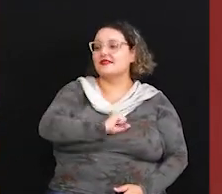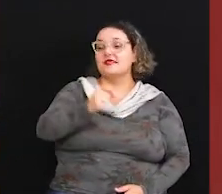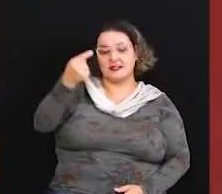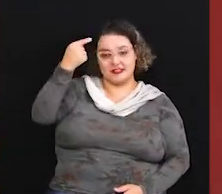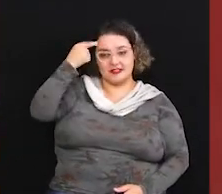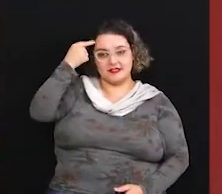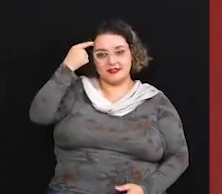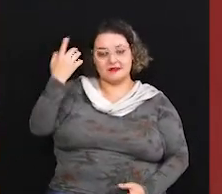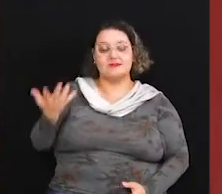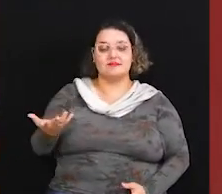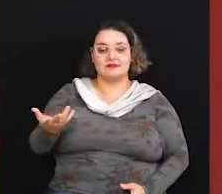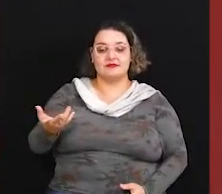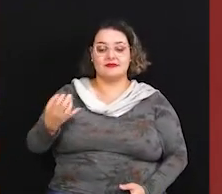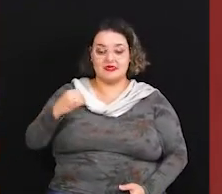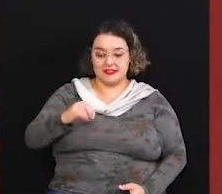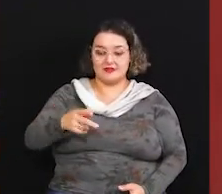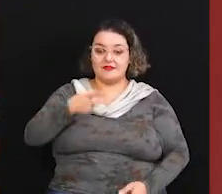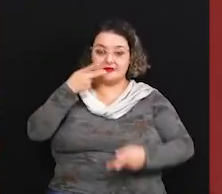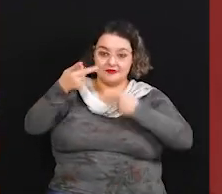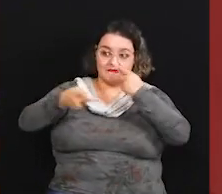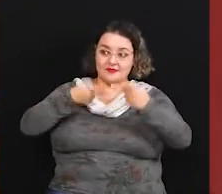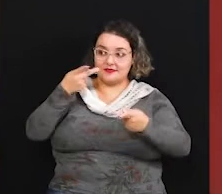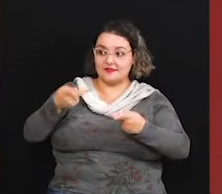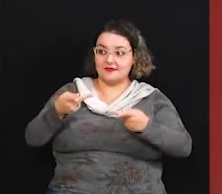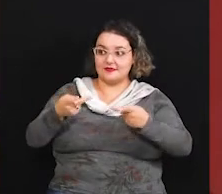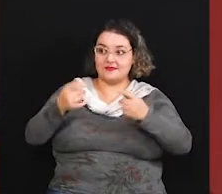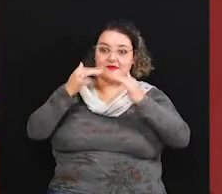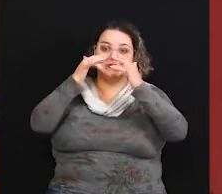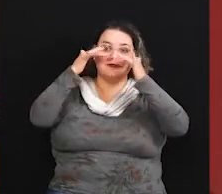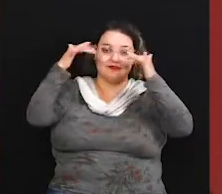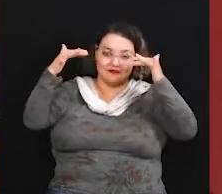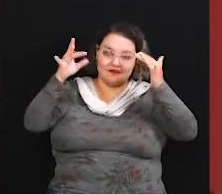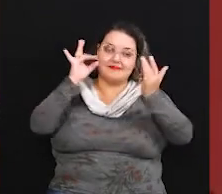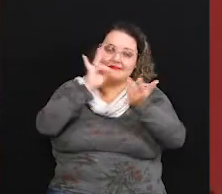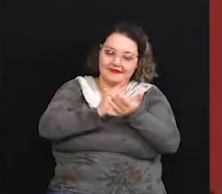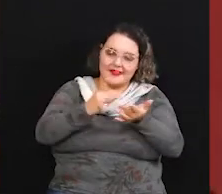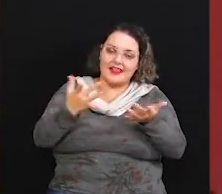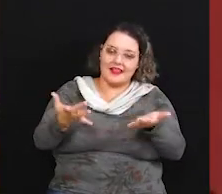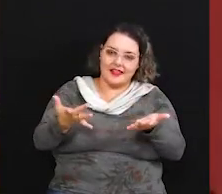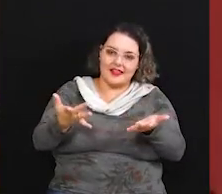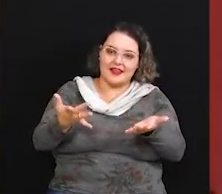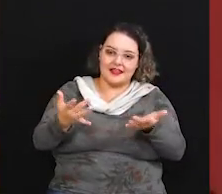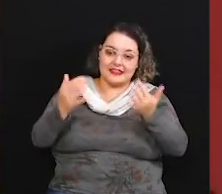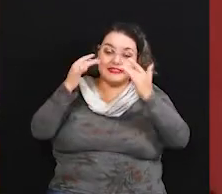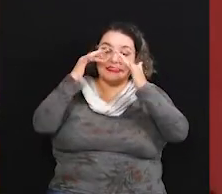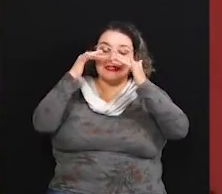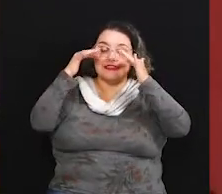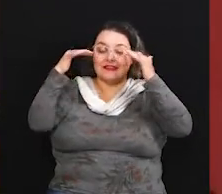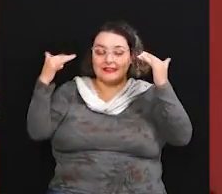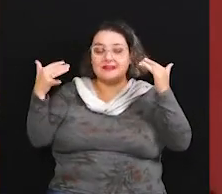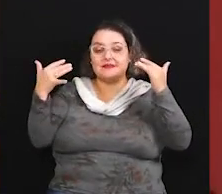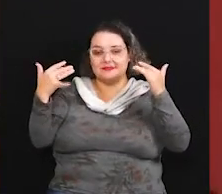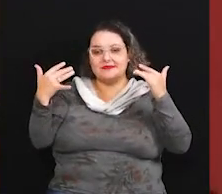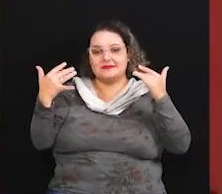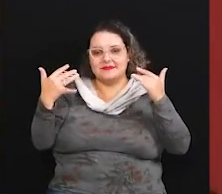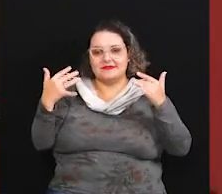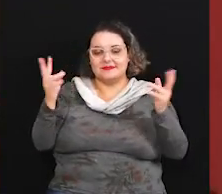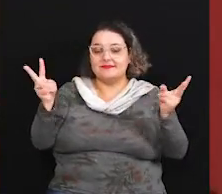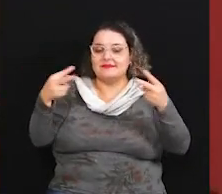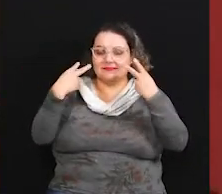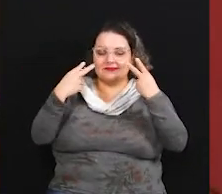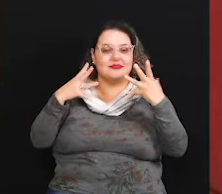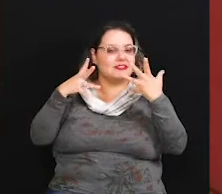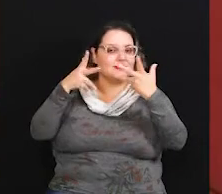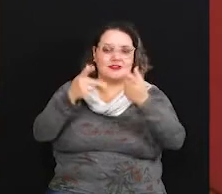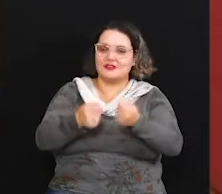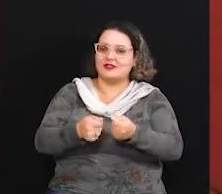um amor. Eu penso que, se eu tiver que falar mesmo, esse brilho é verdade. Esse brilho existe nos meus olhos e, se